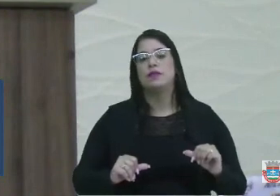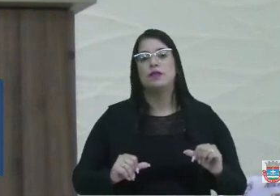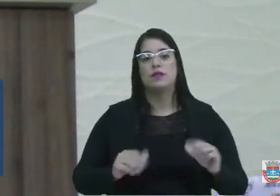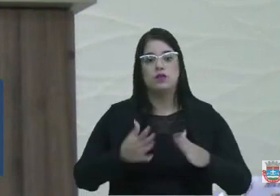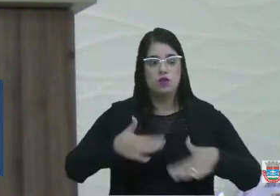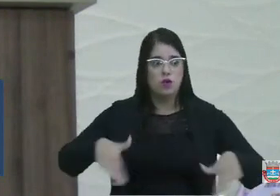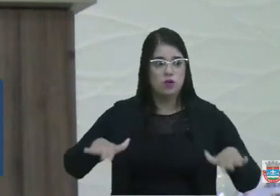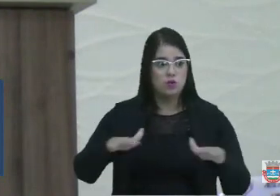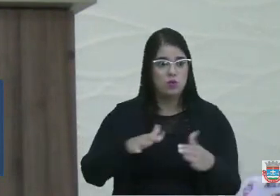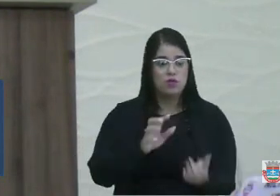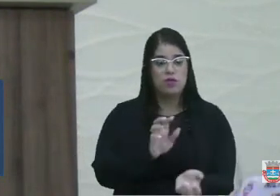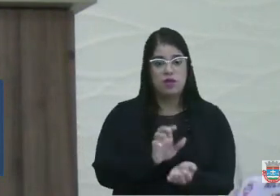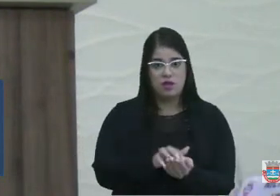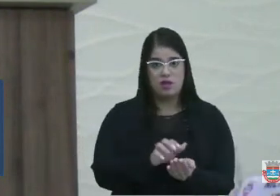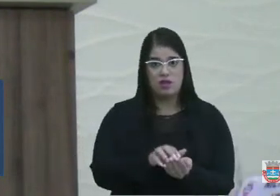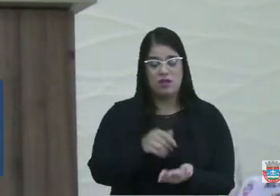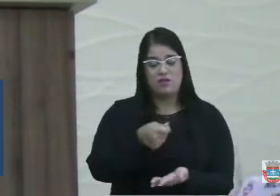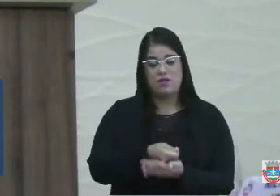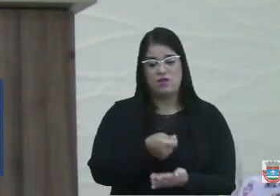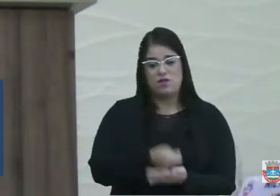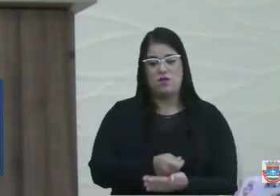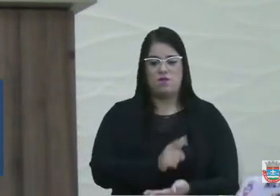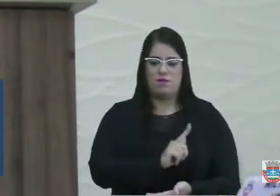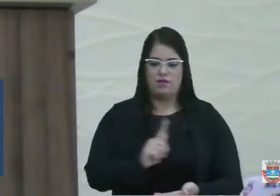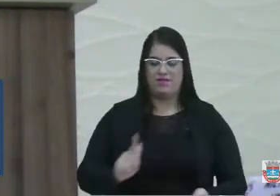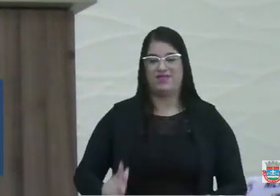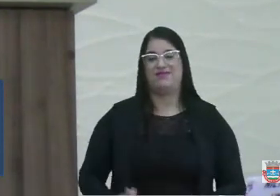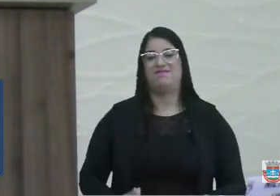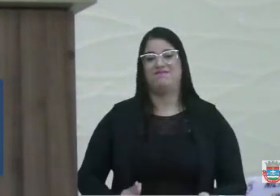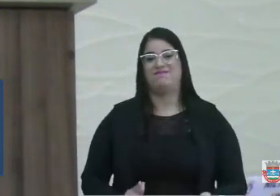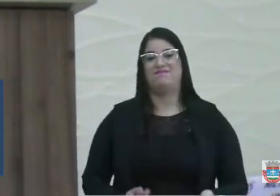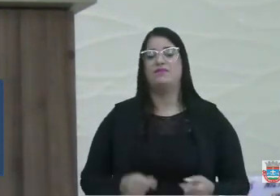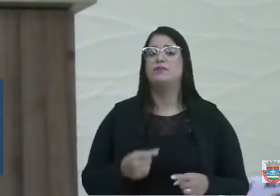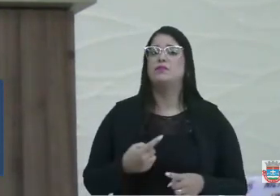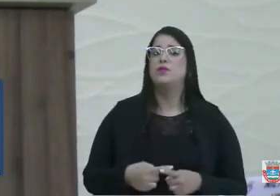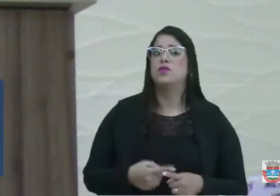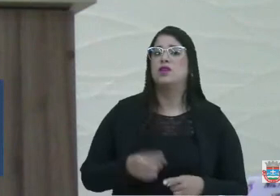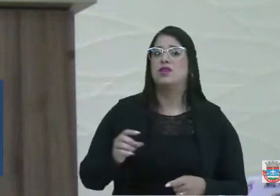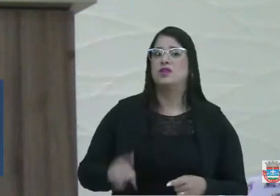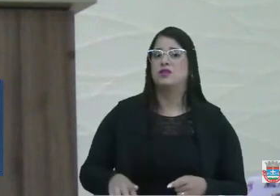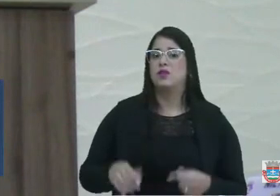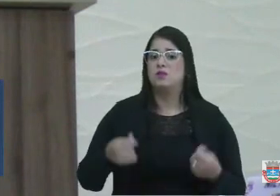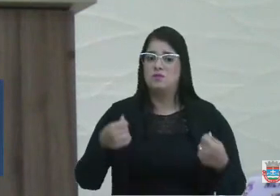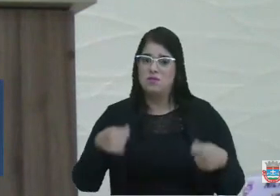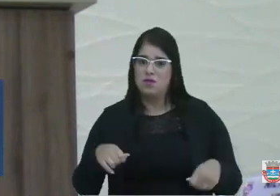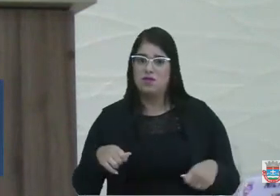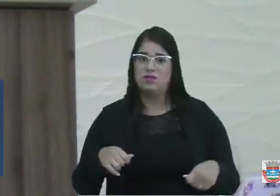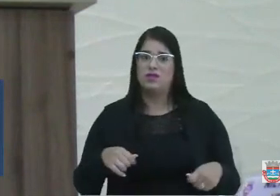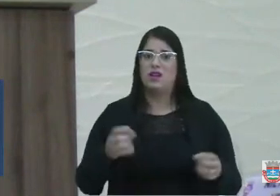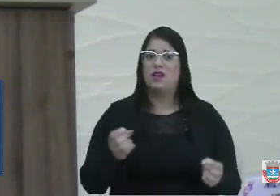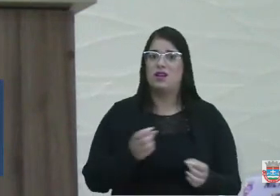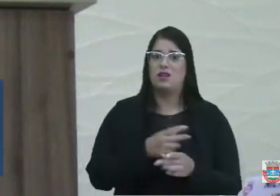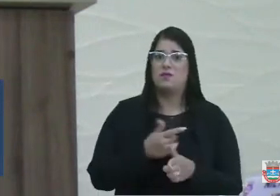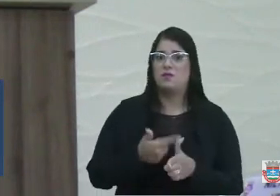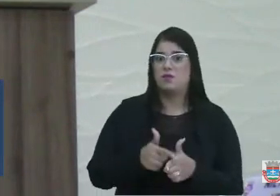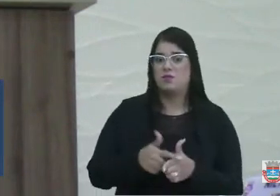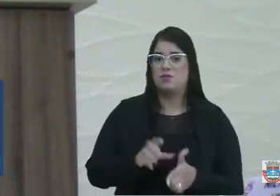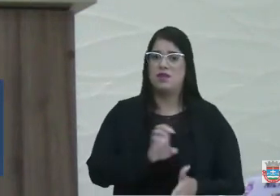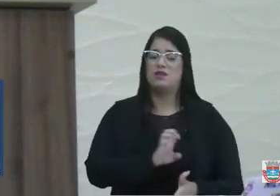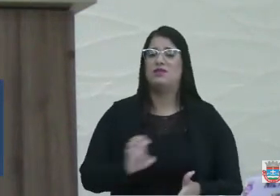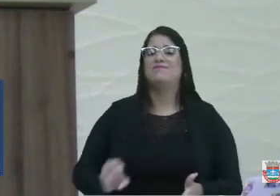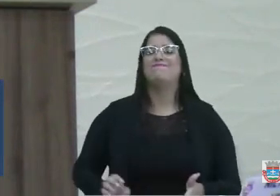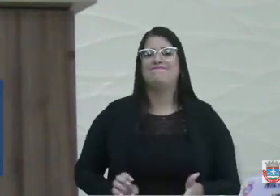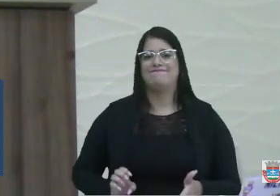cobrar diretamente a governadora. Porque só quem pode resolver a situação da água é o Estado. E a